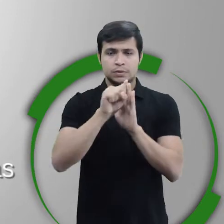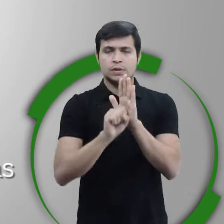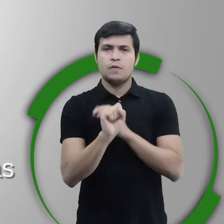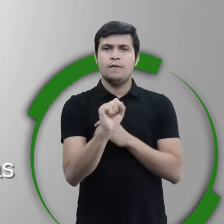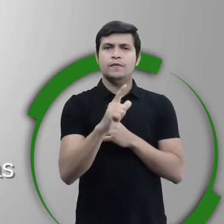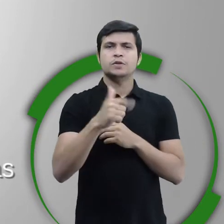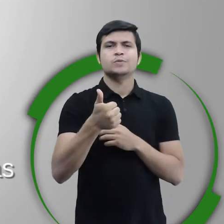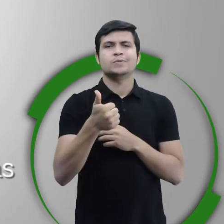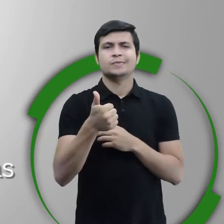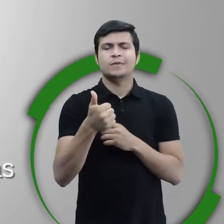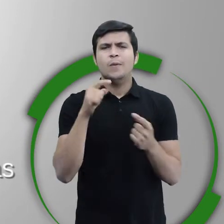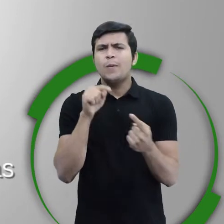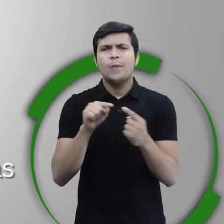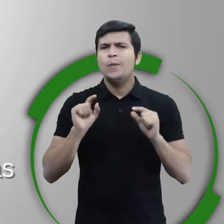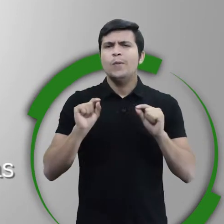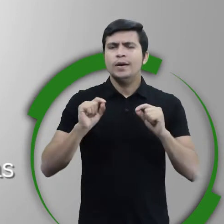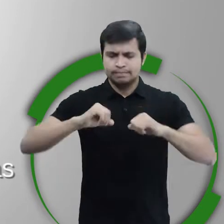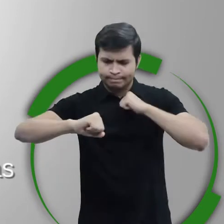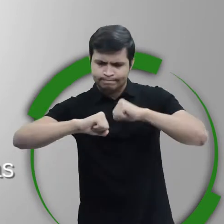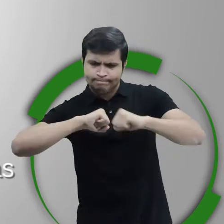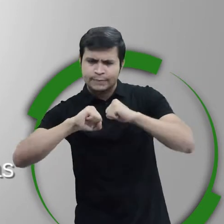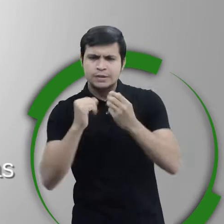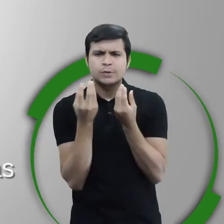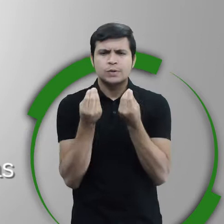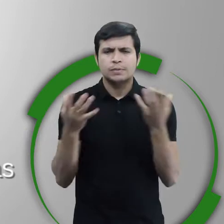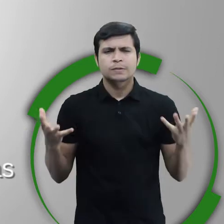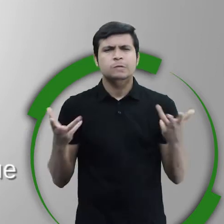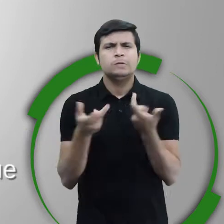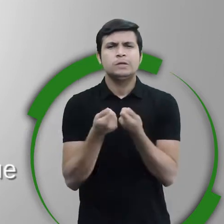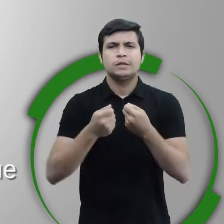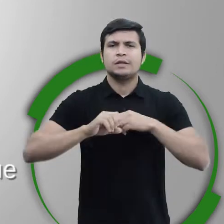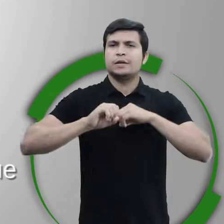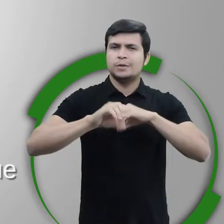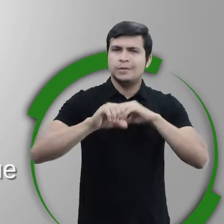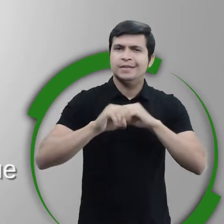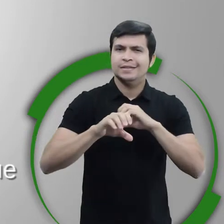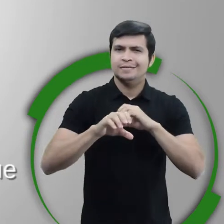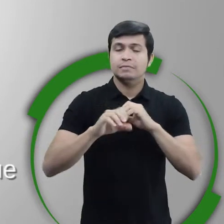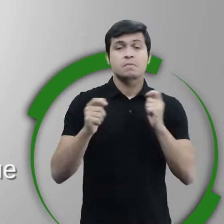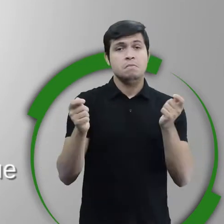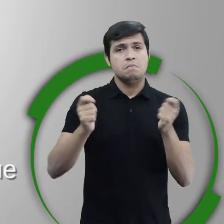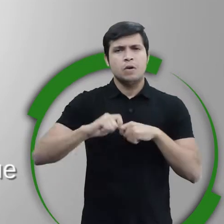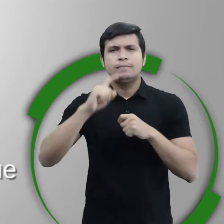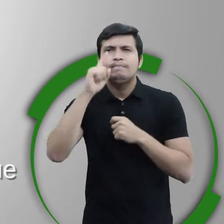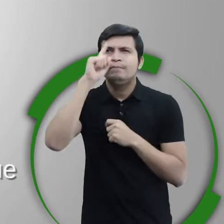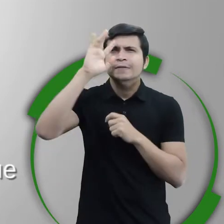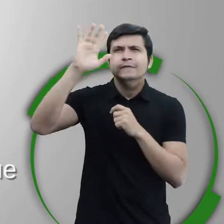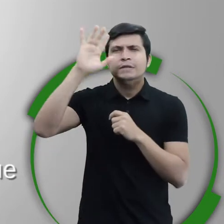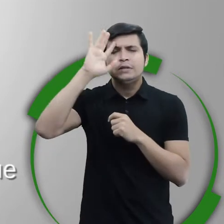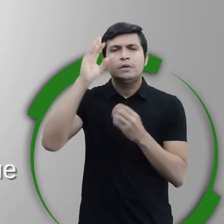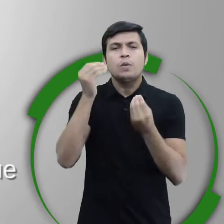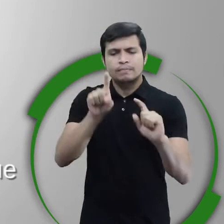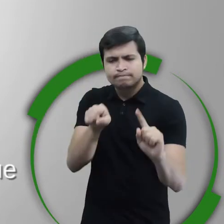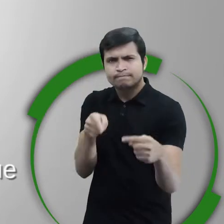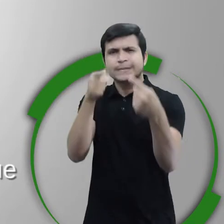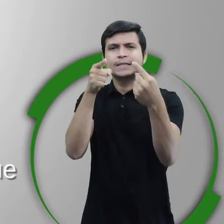que tem como objetivo dialogar sobre as perspectivas para a educação, com vistas a refletir sobre os